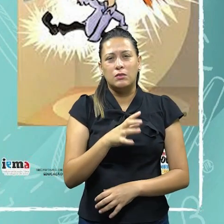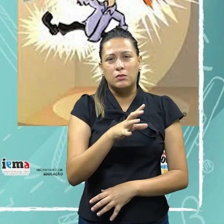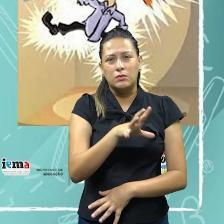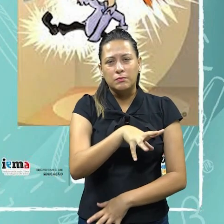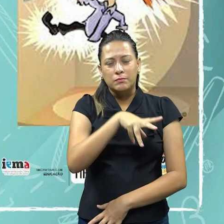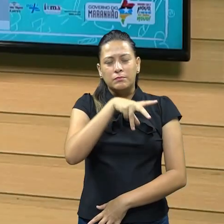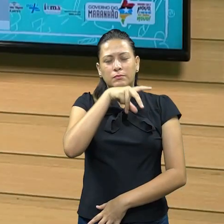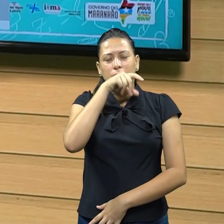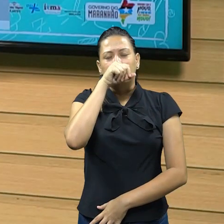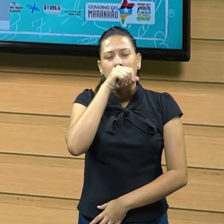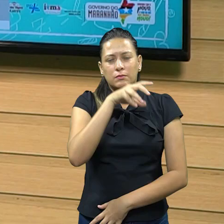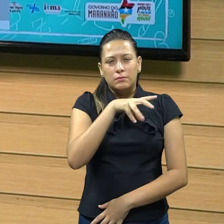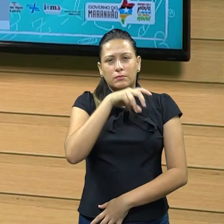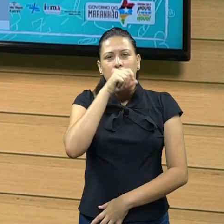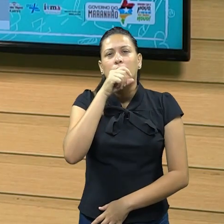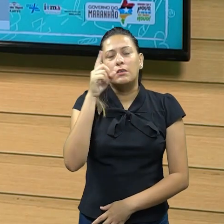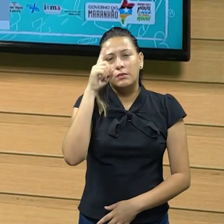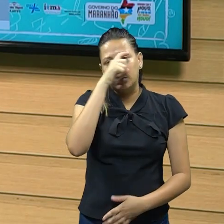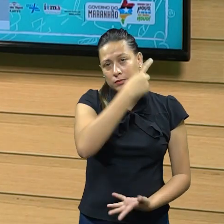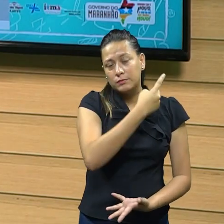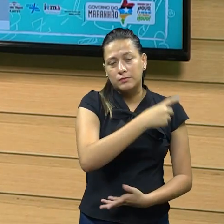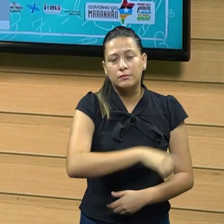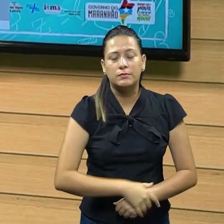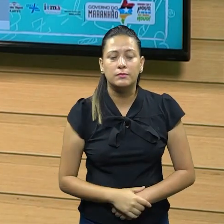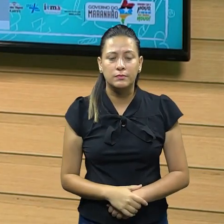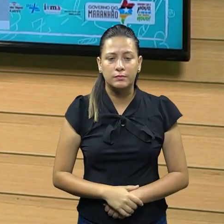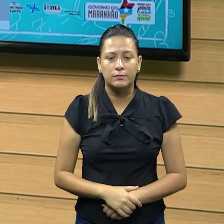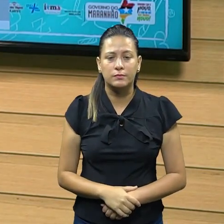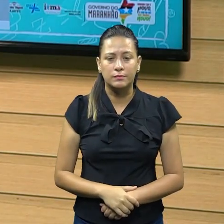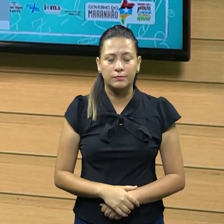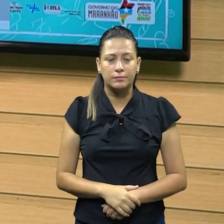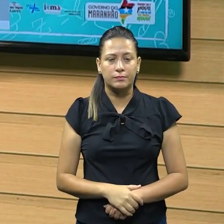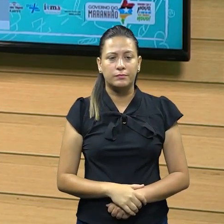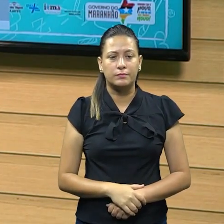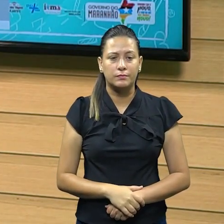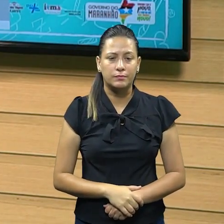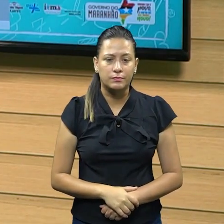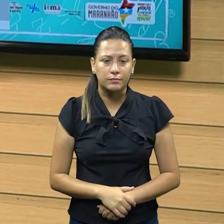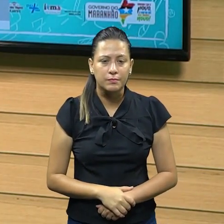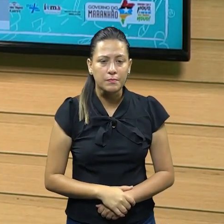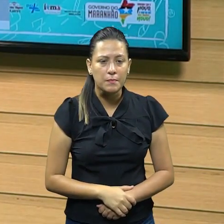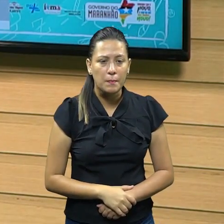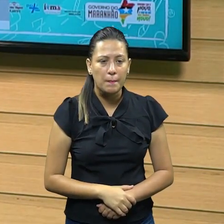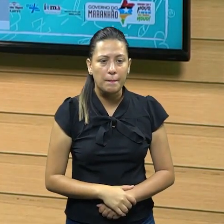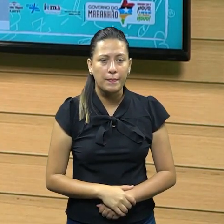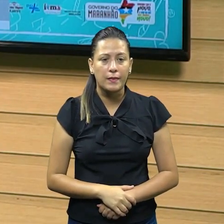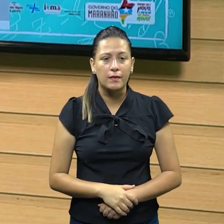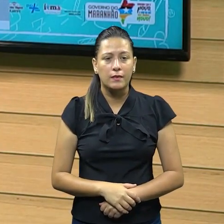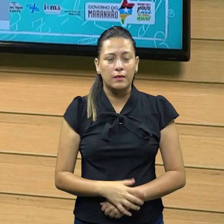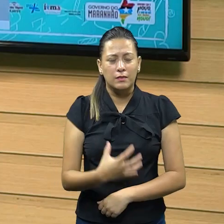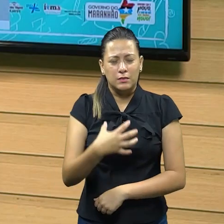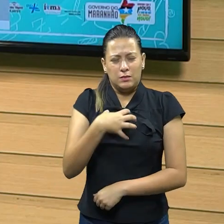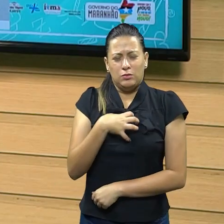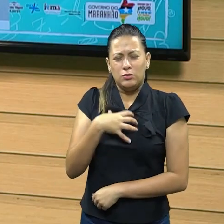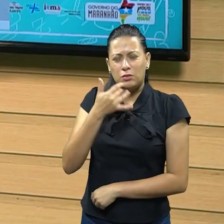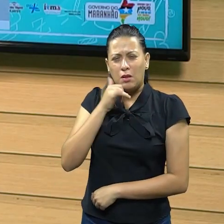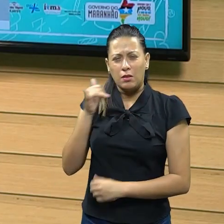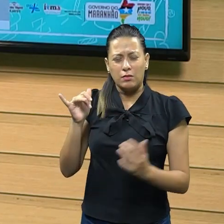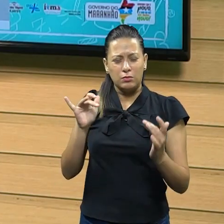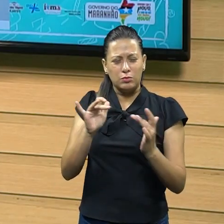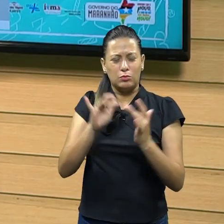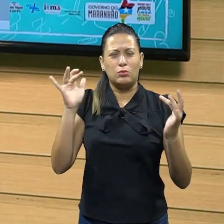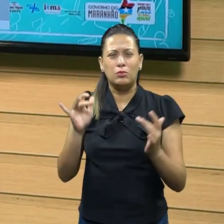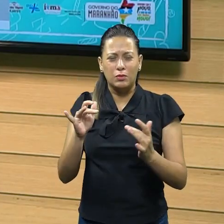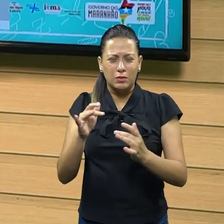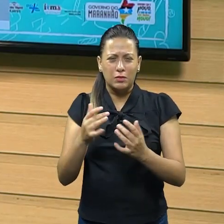respirar. Esse choque, essa amperagem para homem e para mulher, é aquele choque que pode realmente causar